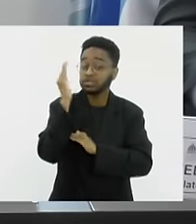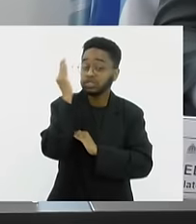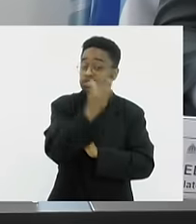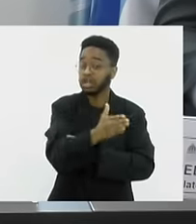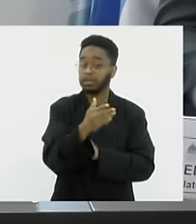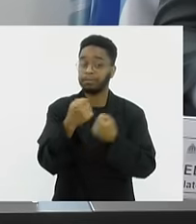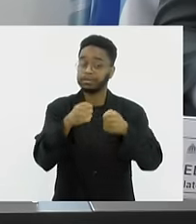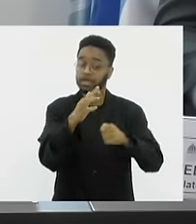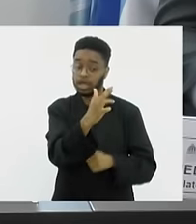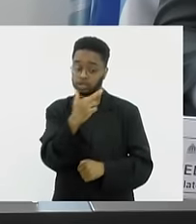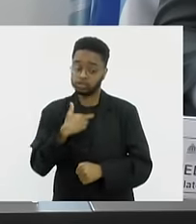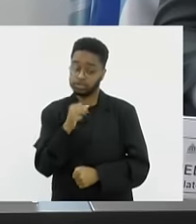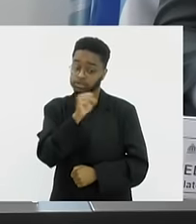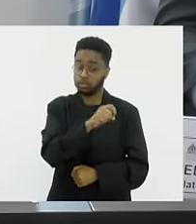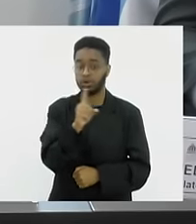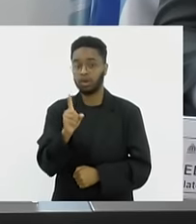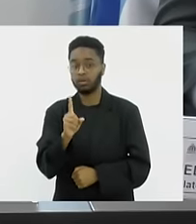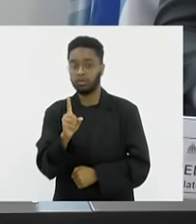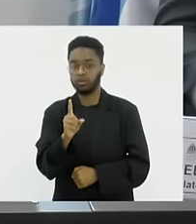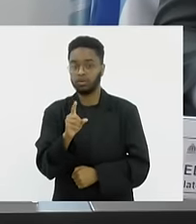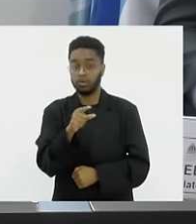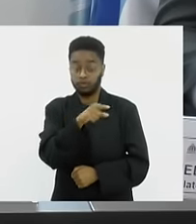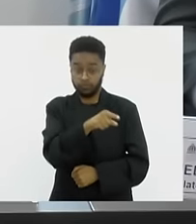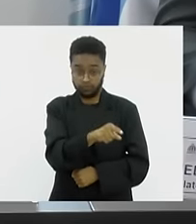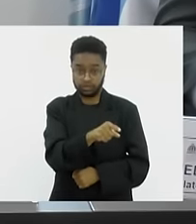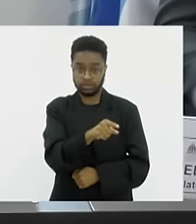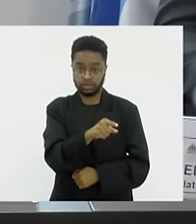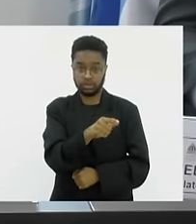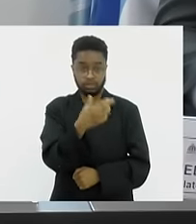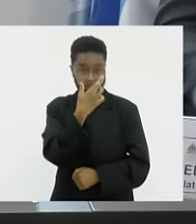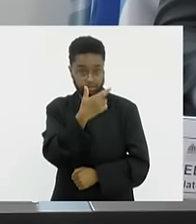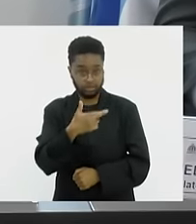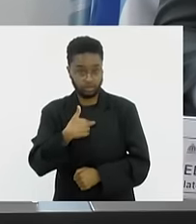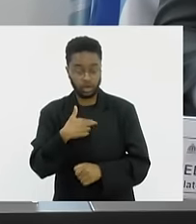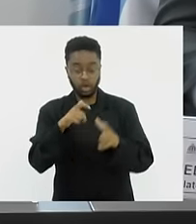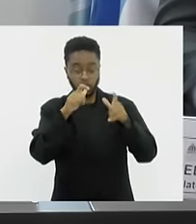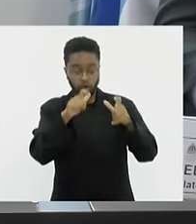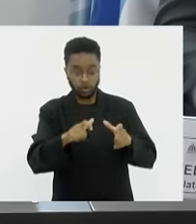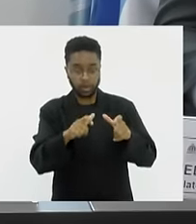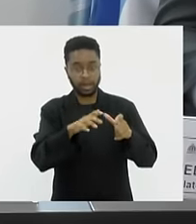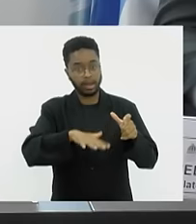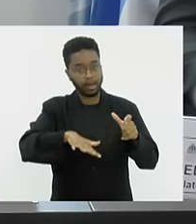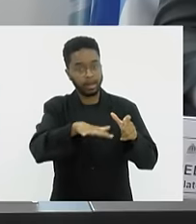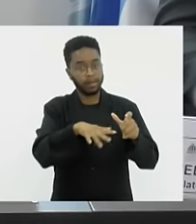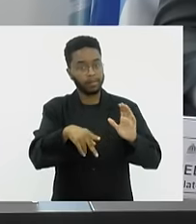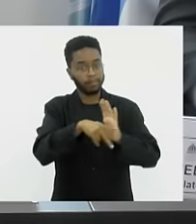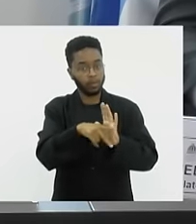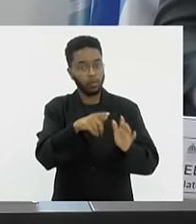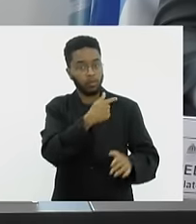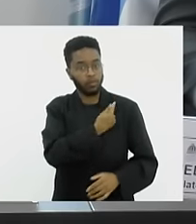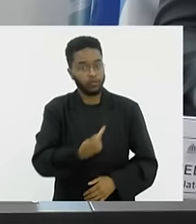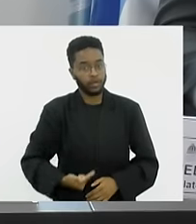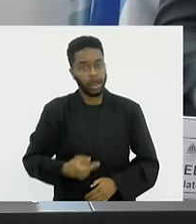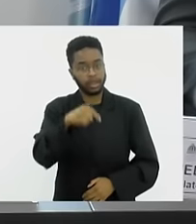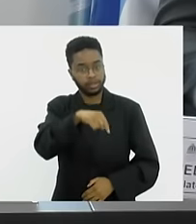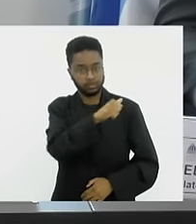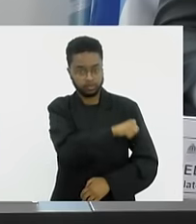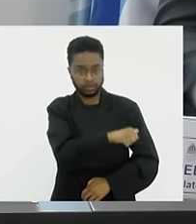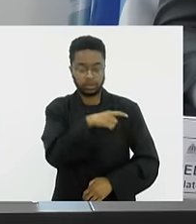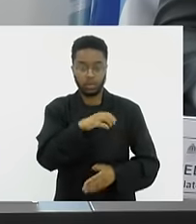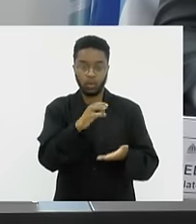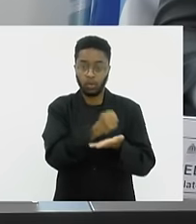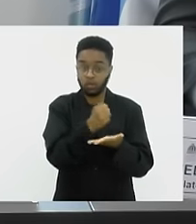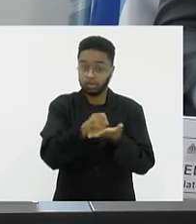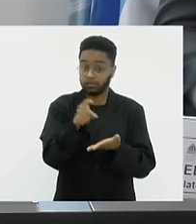resposta é absolutamente objetiva, é: o senhor afirma que os depósitos que operam em nome do governo do Estado do Rio de Janeiro num contrato assinado